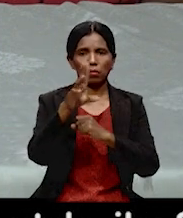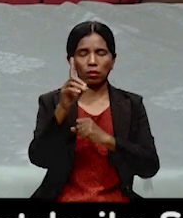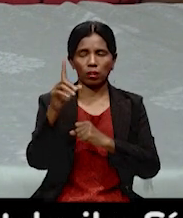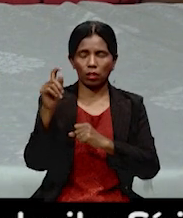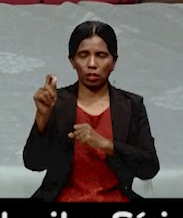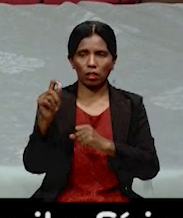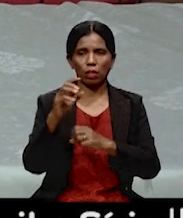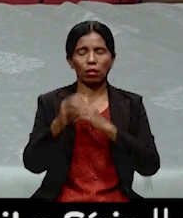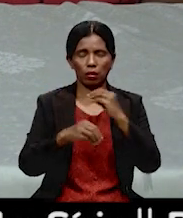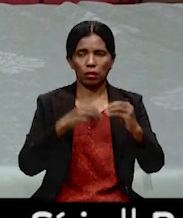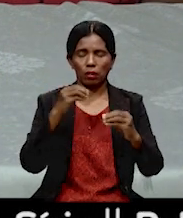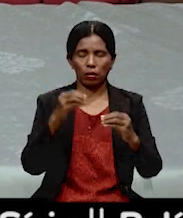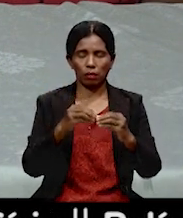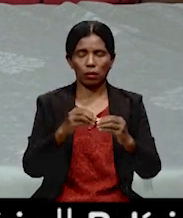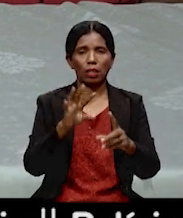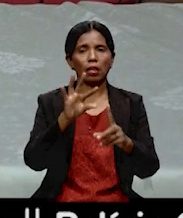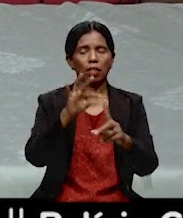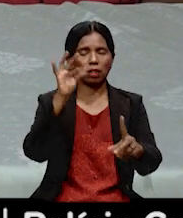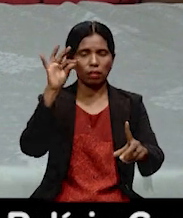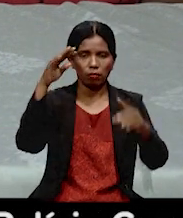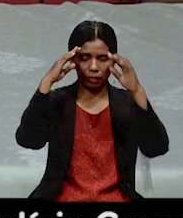relaciona ho eleição presidencial